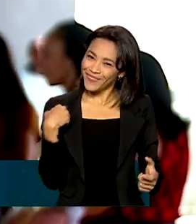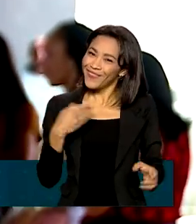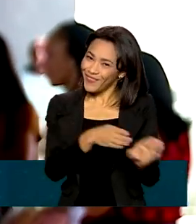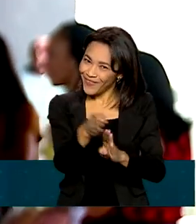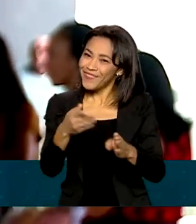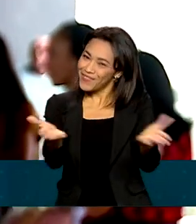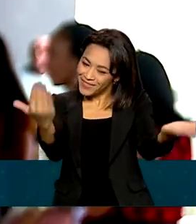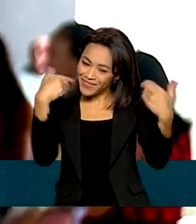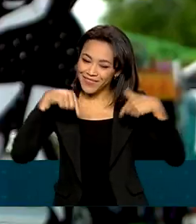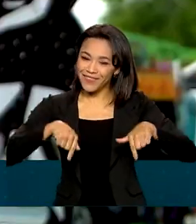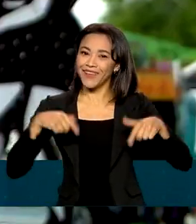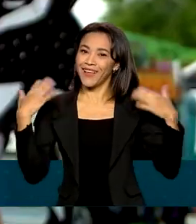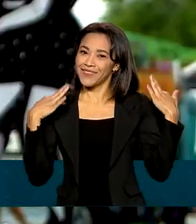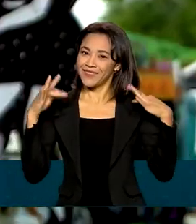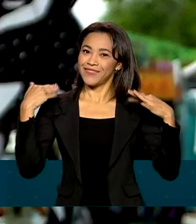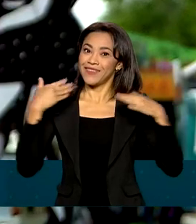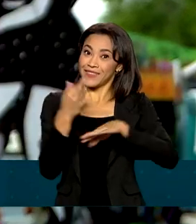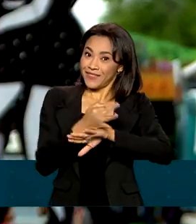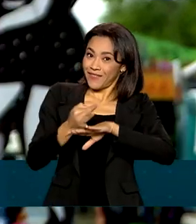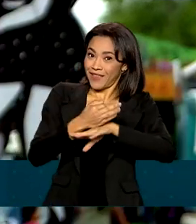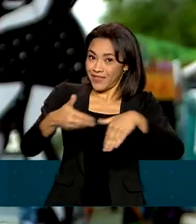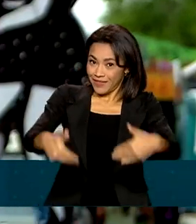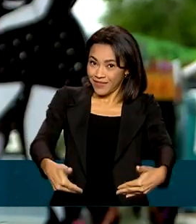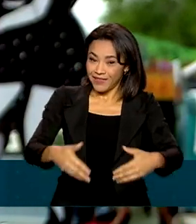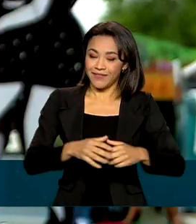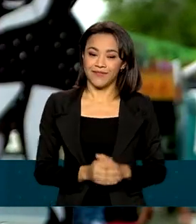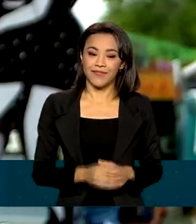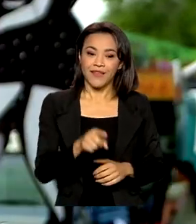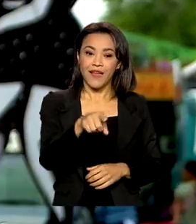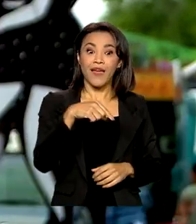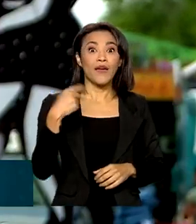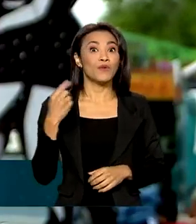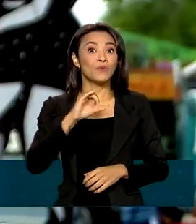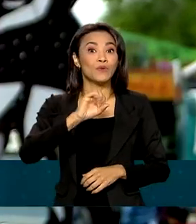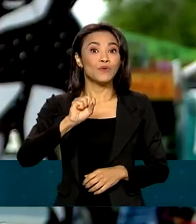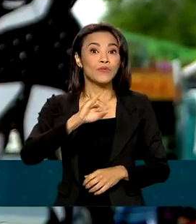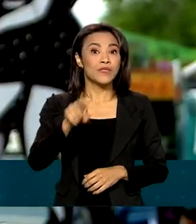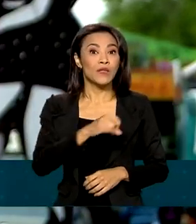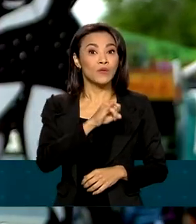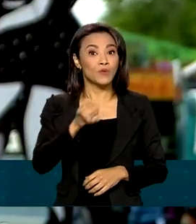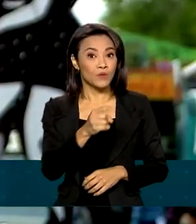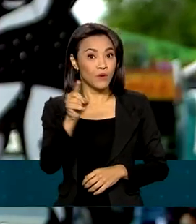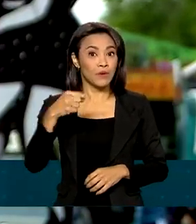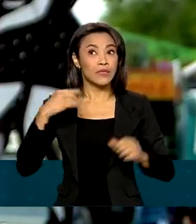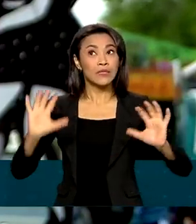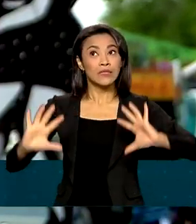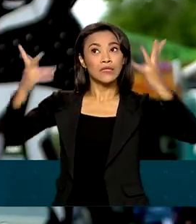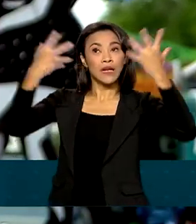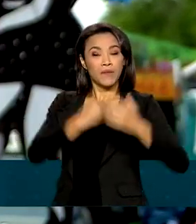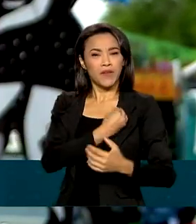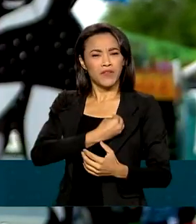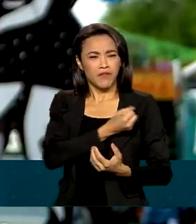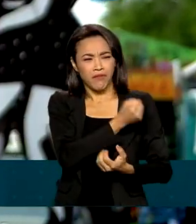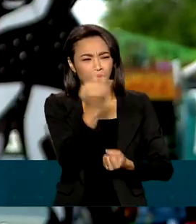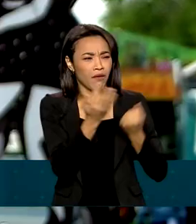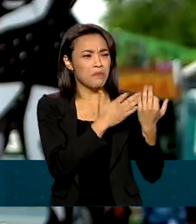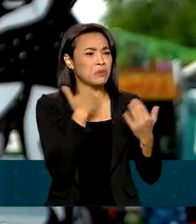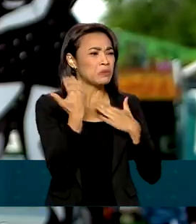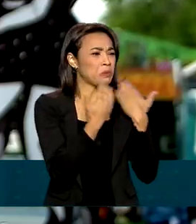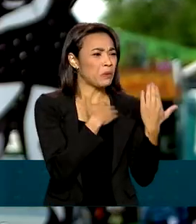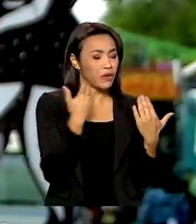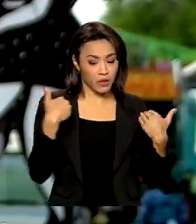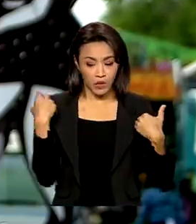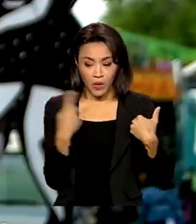pessoal passar as férias aqui. É o São João que a gente celebra a vida, quantos perderam a vida. E nós estamos aqui vivos fazendo